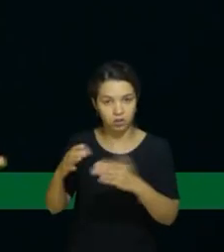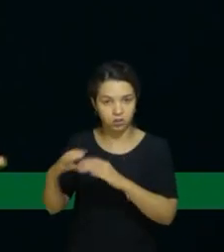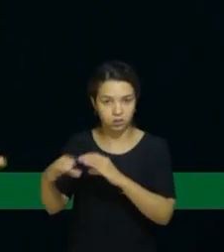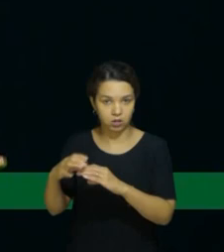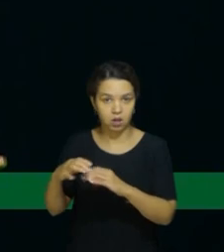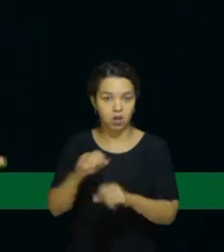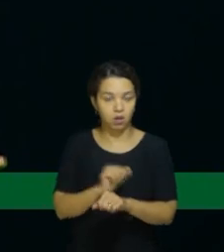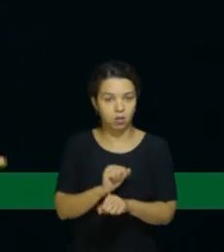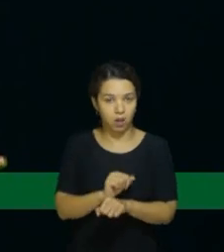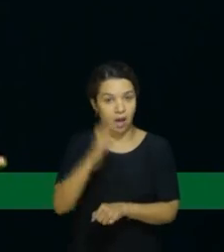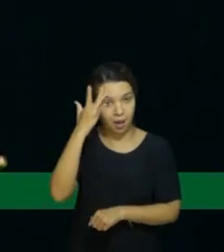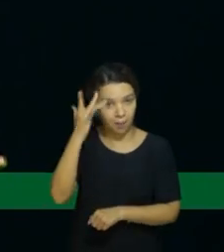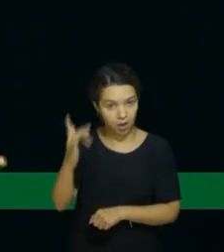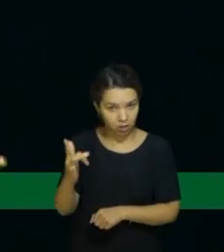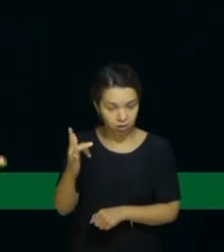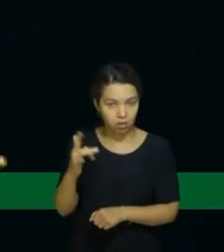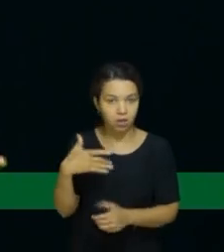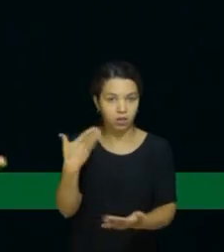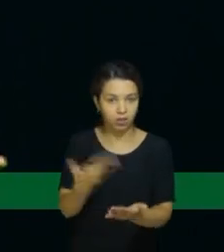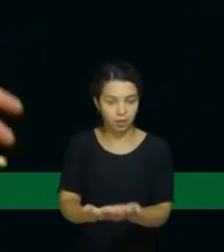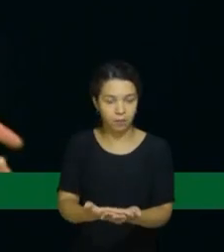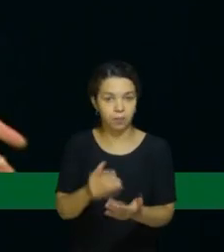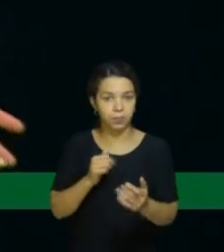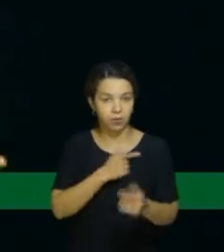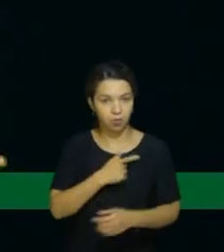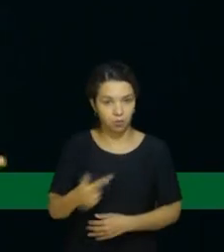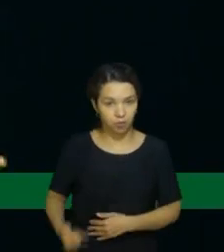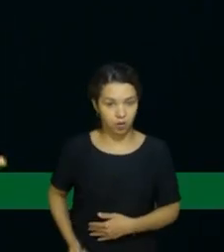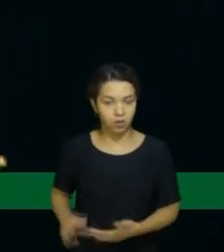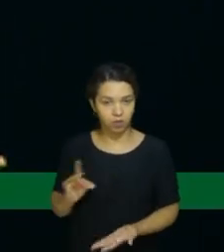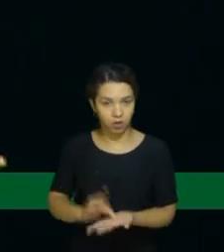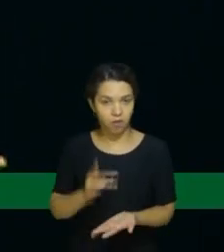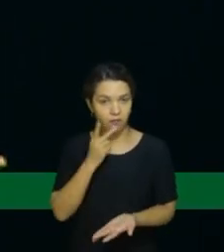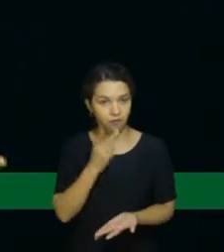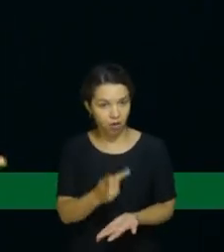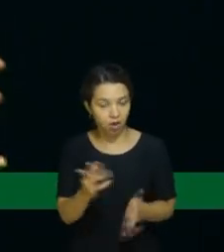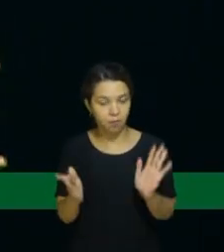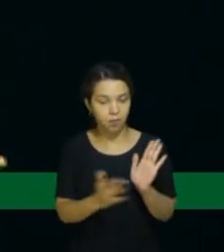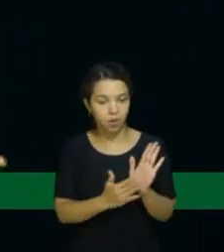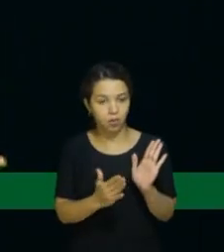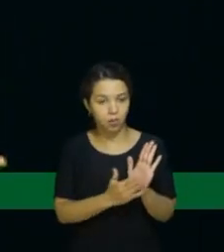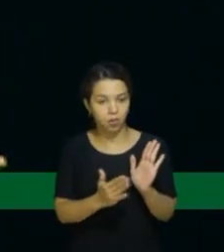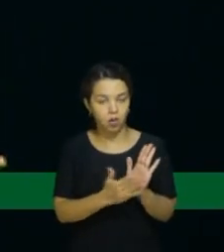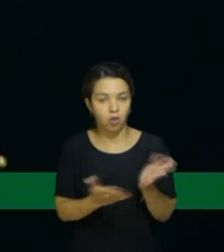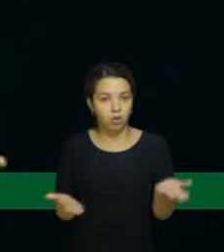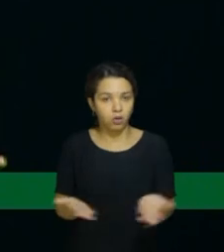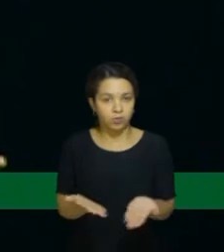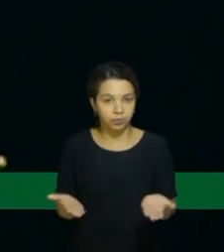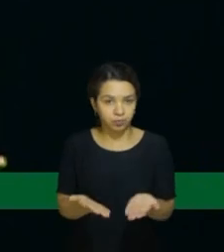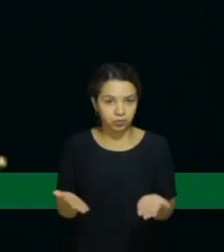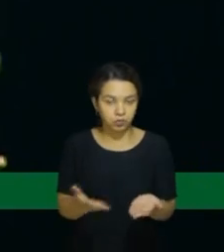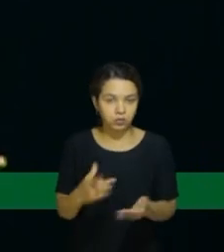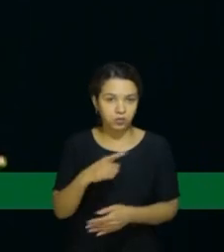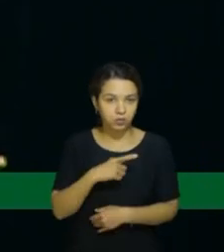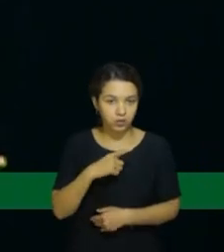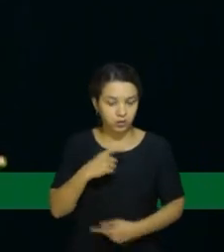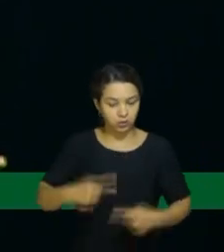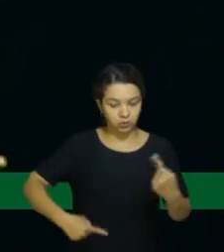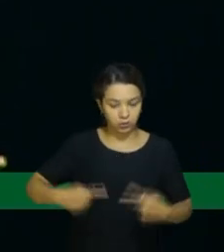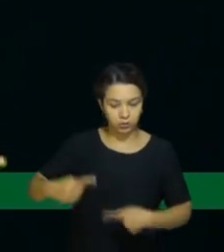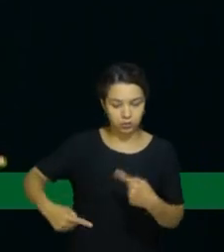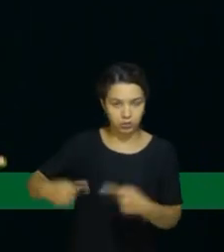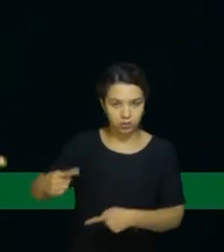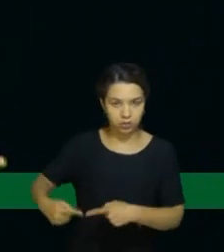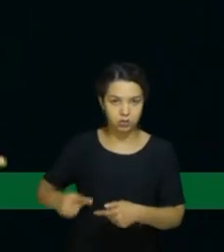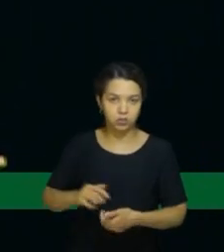amanhã o governo eh oficialize as propostas que hoje foram idas com a